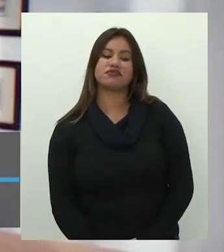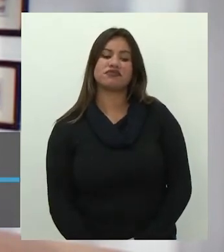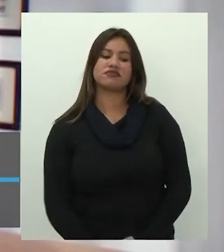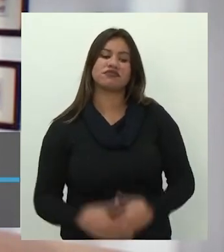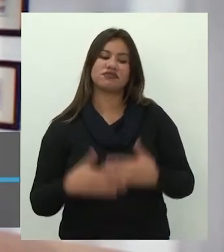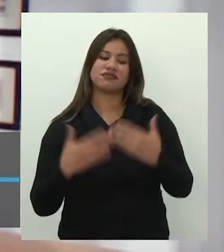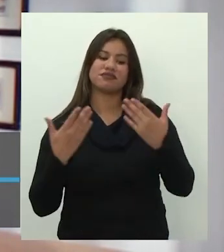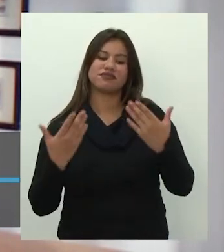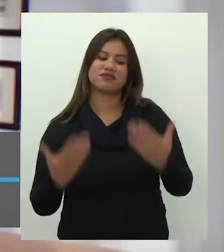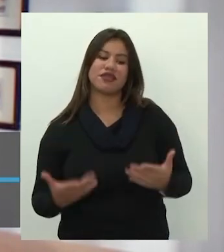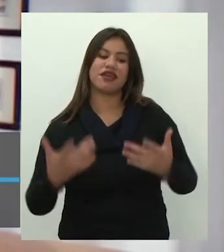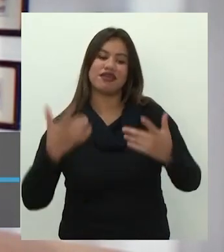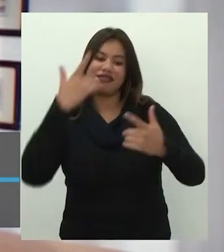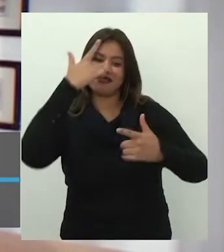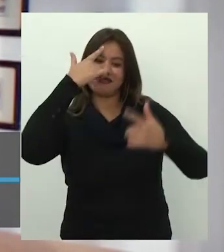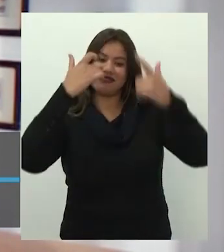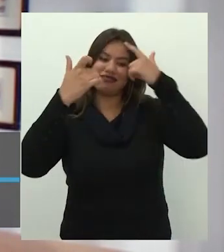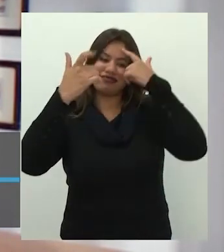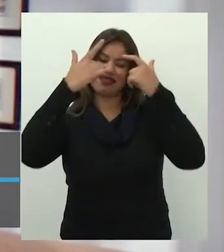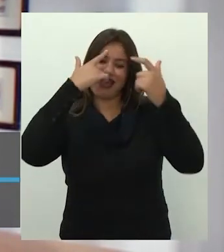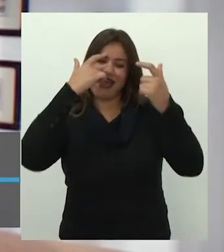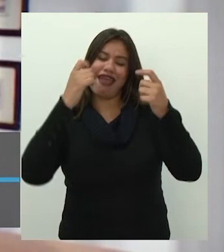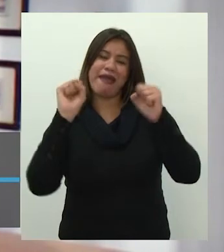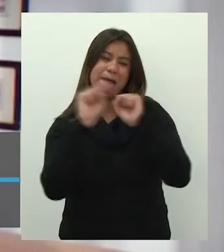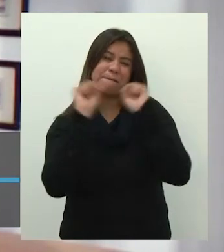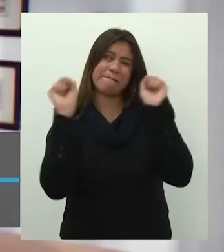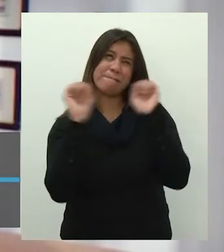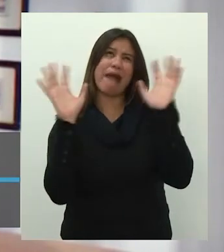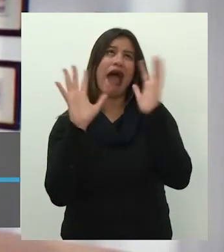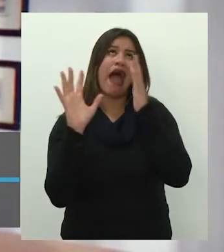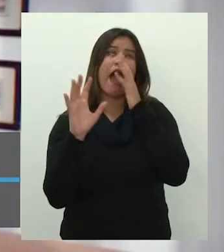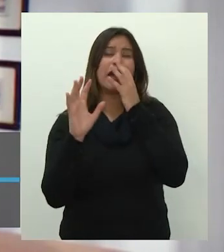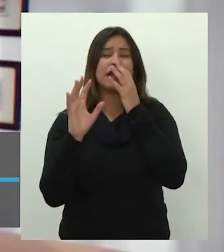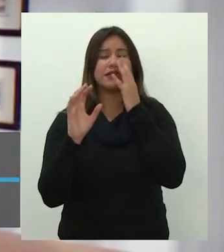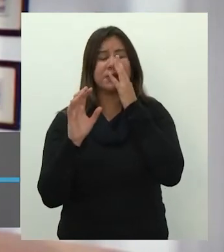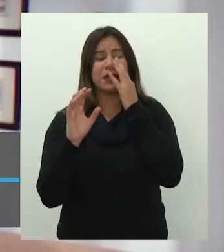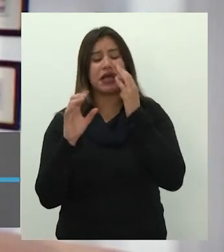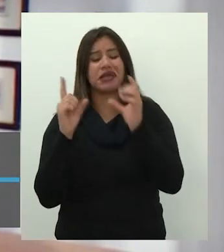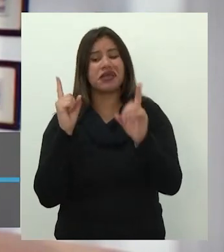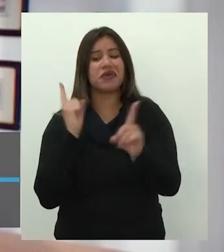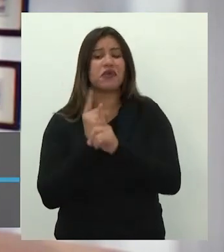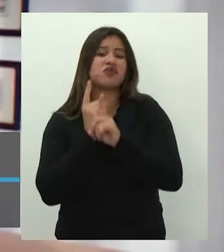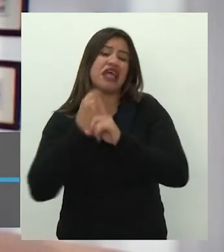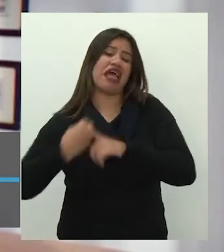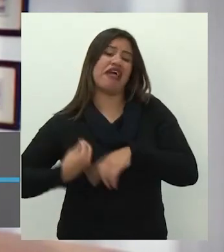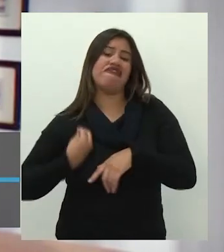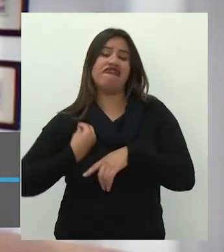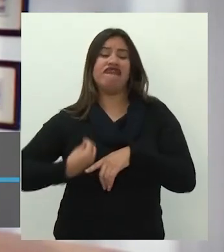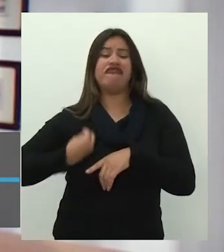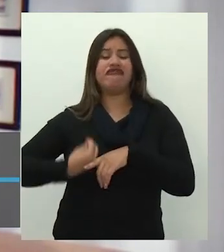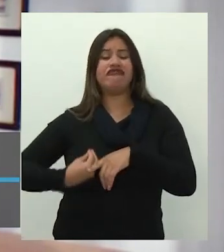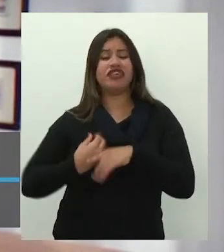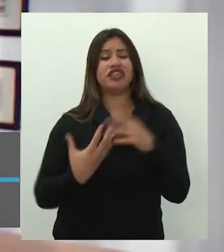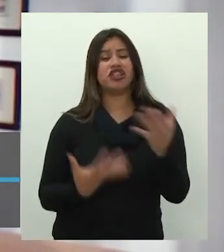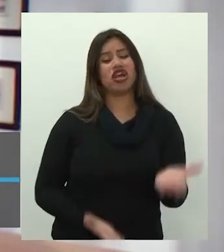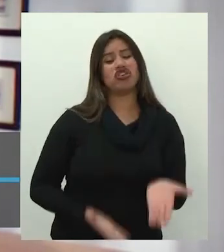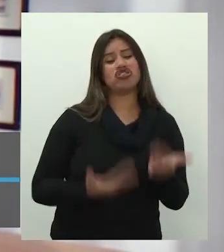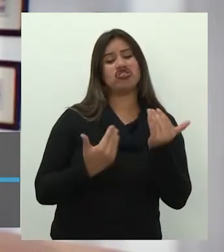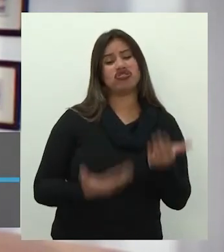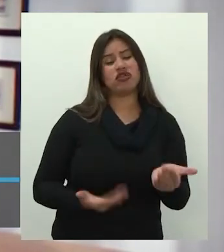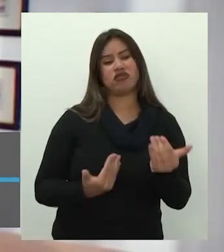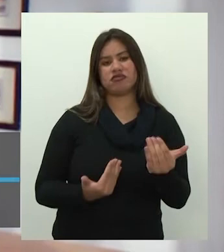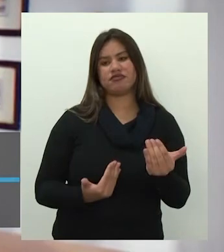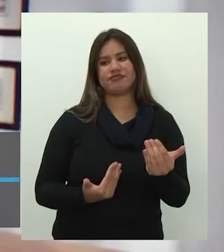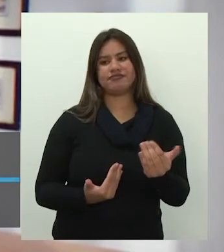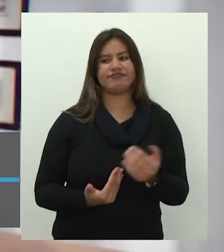que dá para a gente fazer mágica, que dá para a gente encontrar a fonte da juventude, não dá,